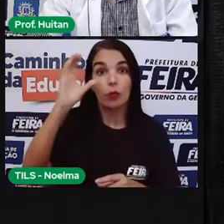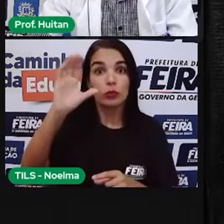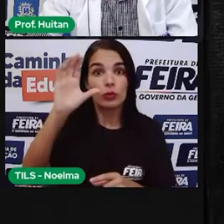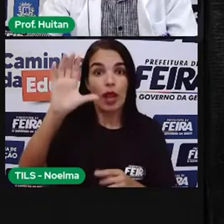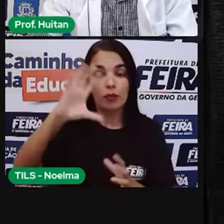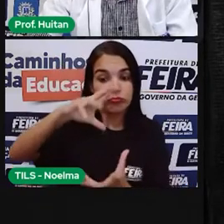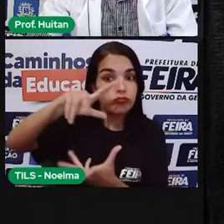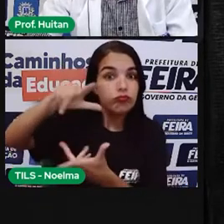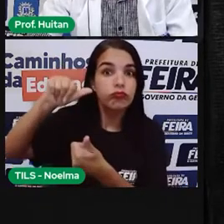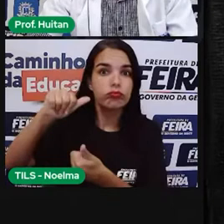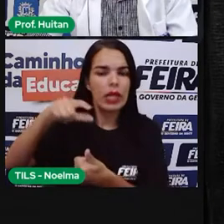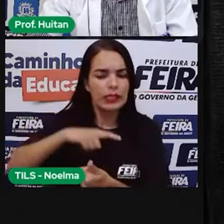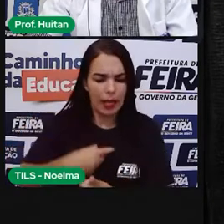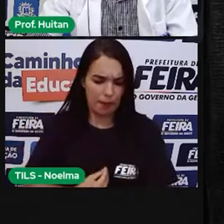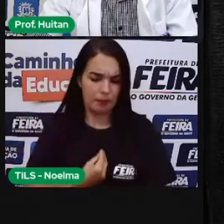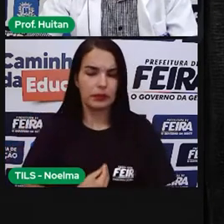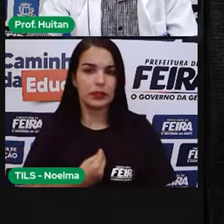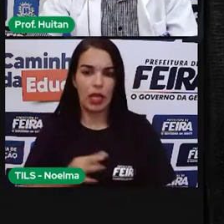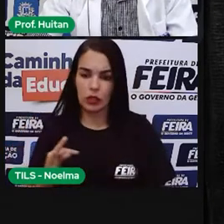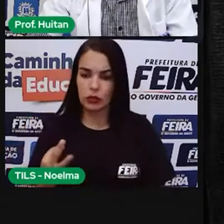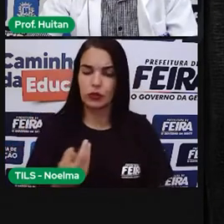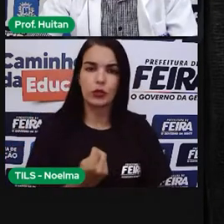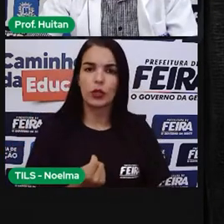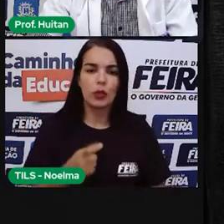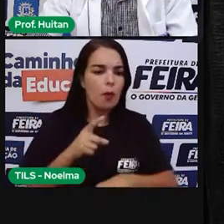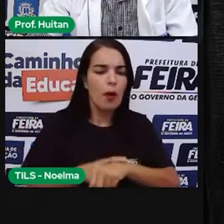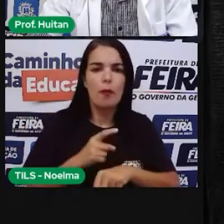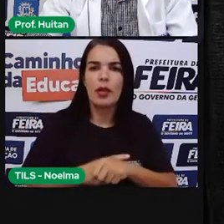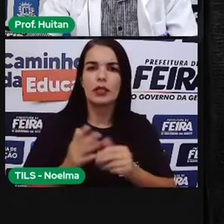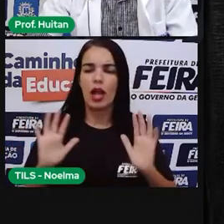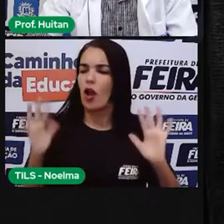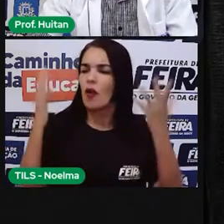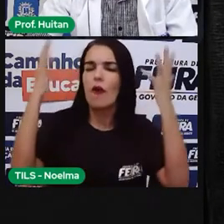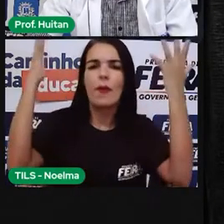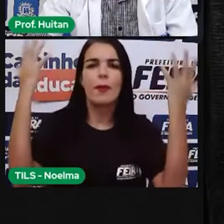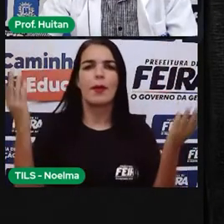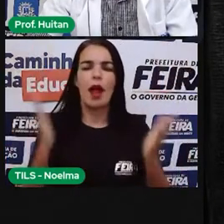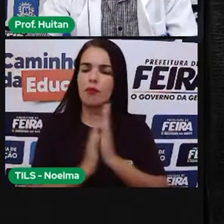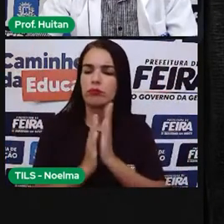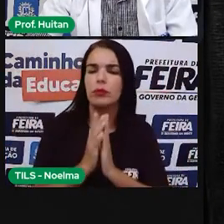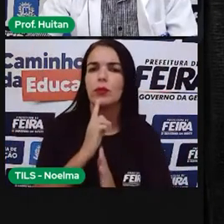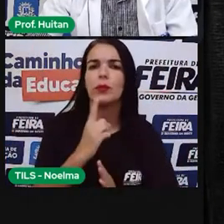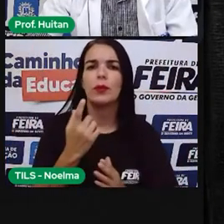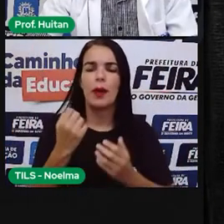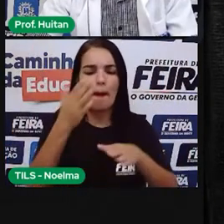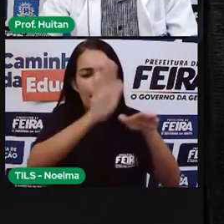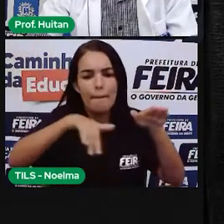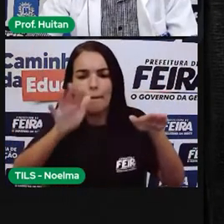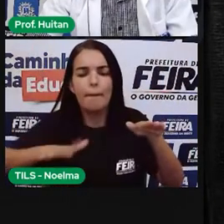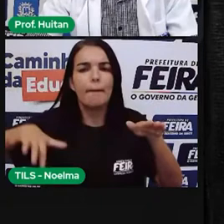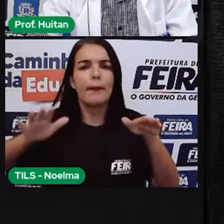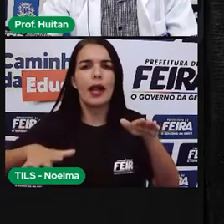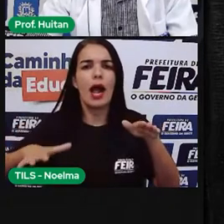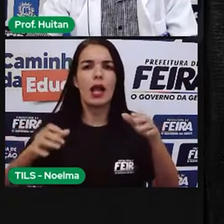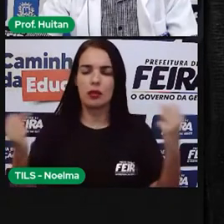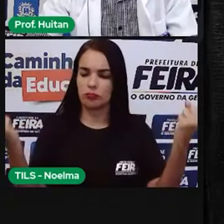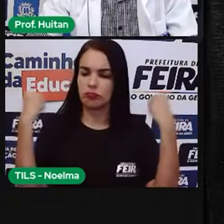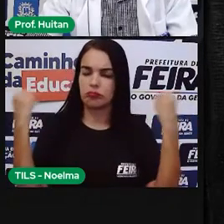nos nossos momentos de comemoração, de festas populares, nas praias, na academia, nos momentos